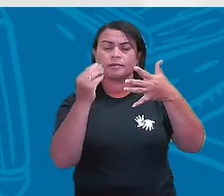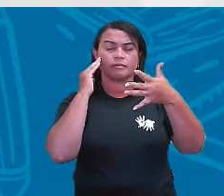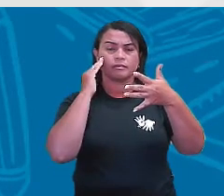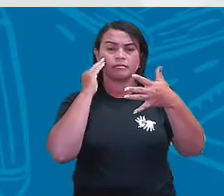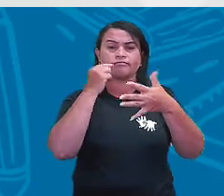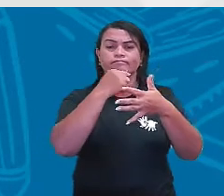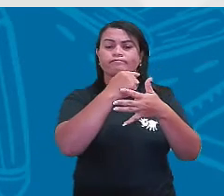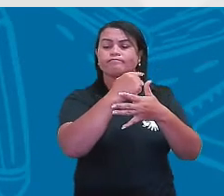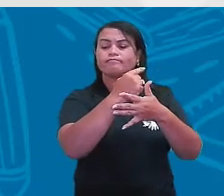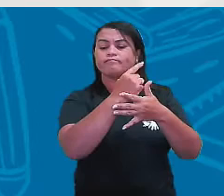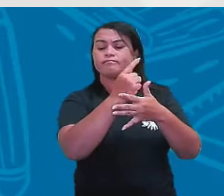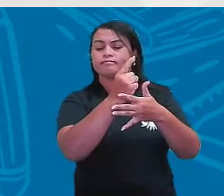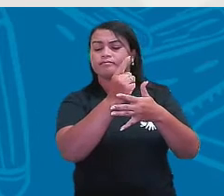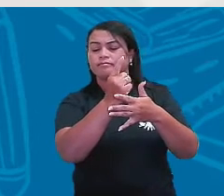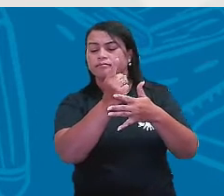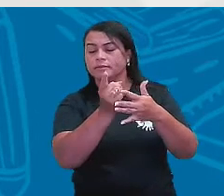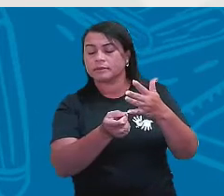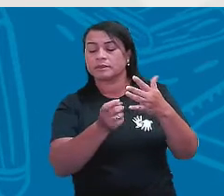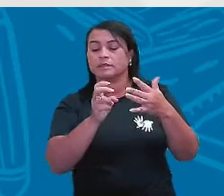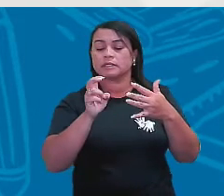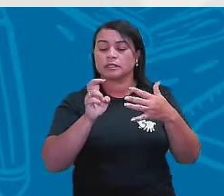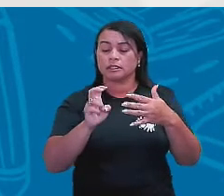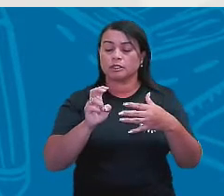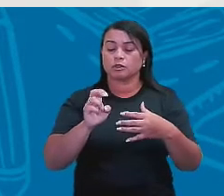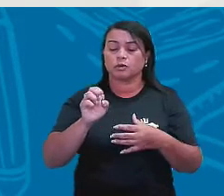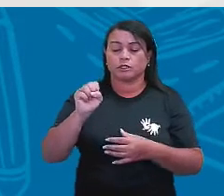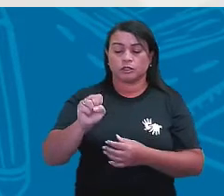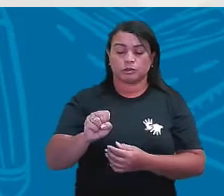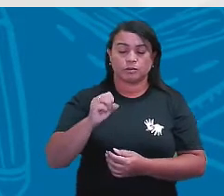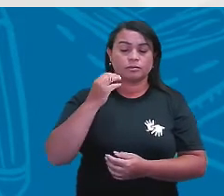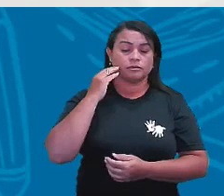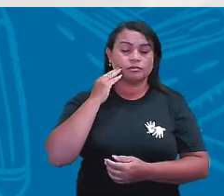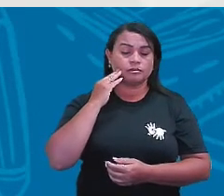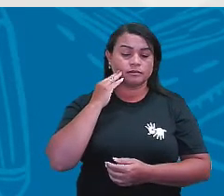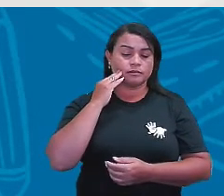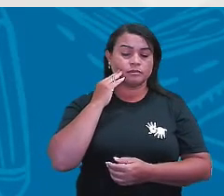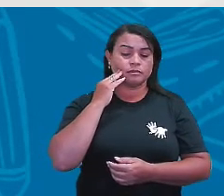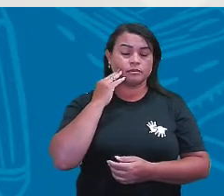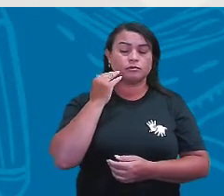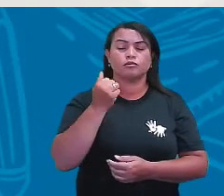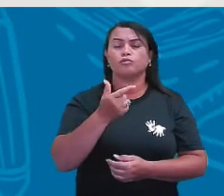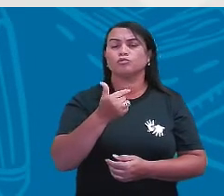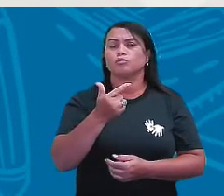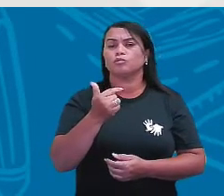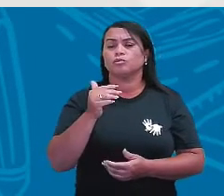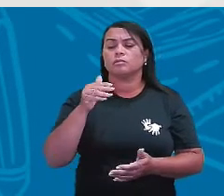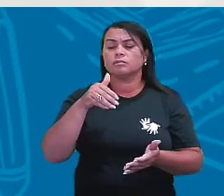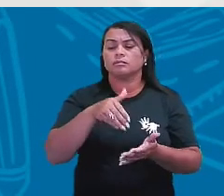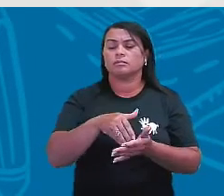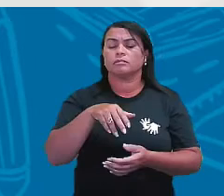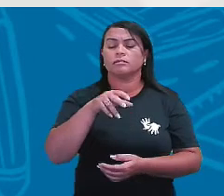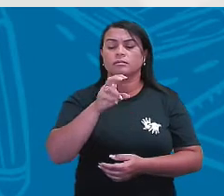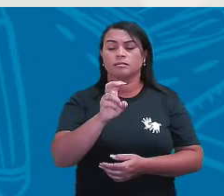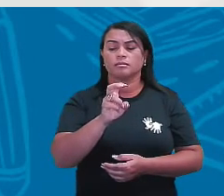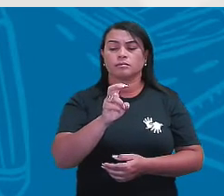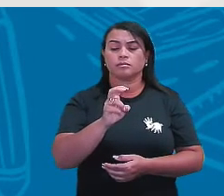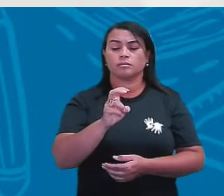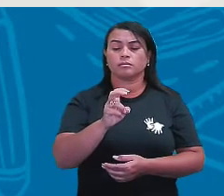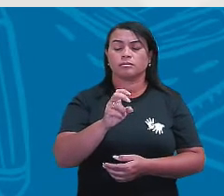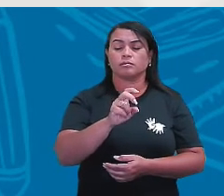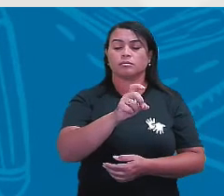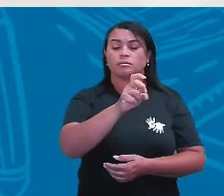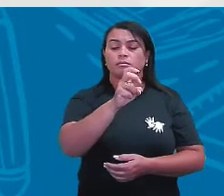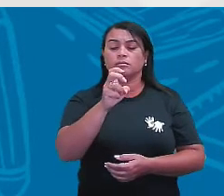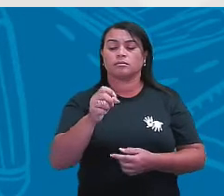Né? Essa contagem não anda de 5 em 5? Então, do 12 para o 1, tem 5 tracinhos. Do